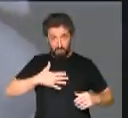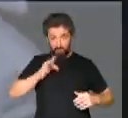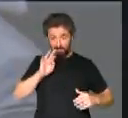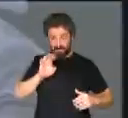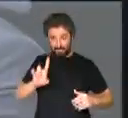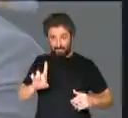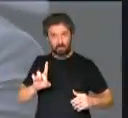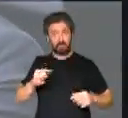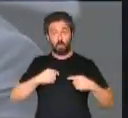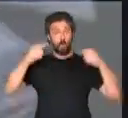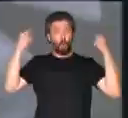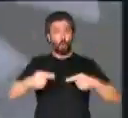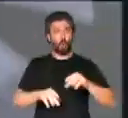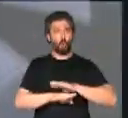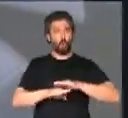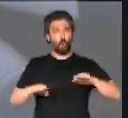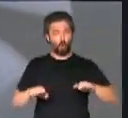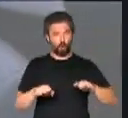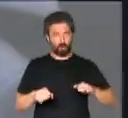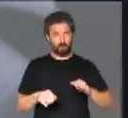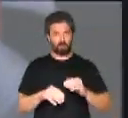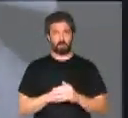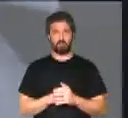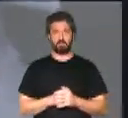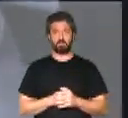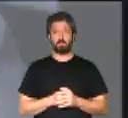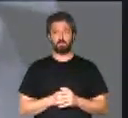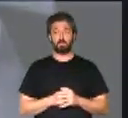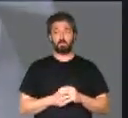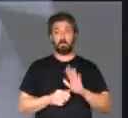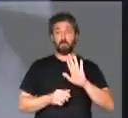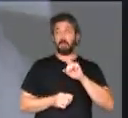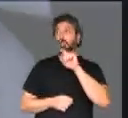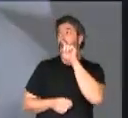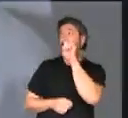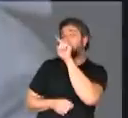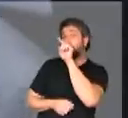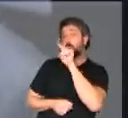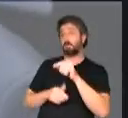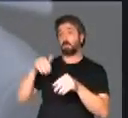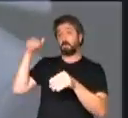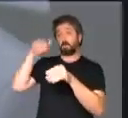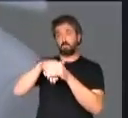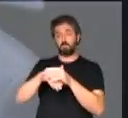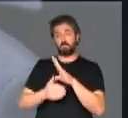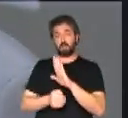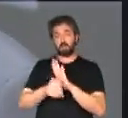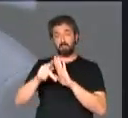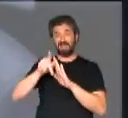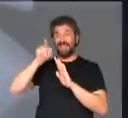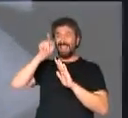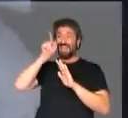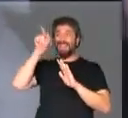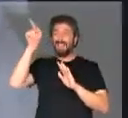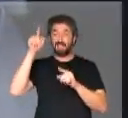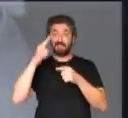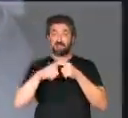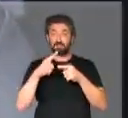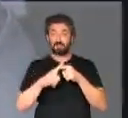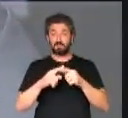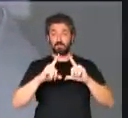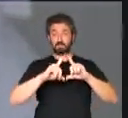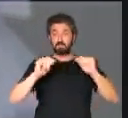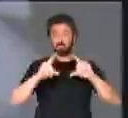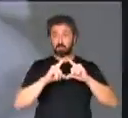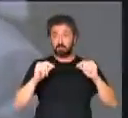Fábio Tratti, sou absolutamente contrário a essa medida governamental. Mas aqui nós precisamos votar essa medida provisória, porque o